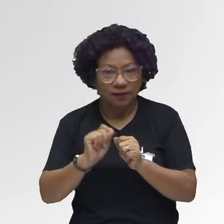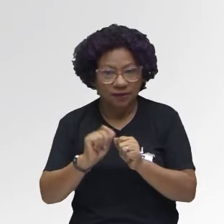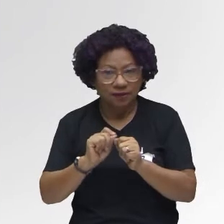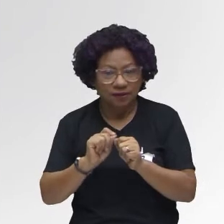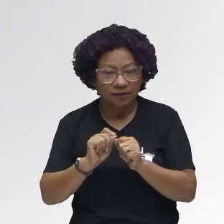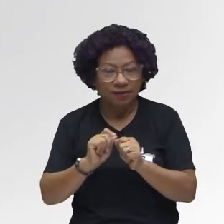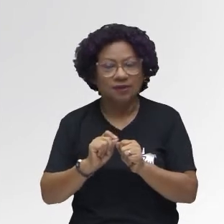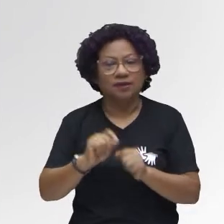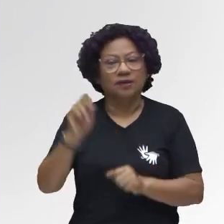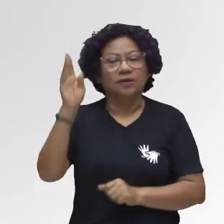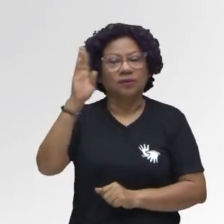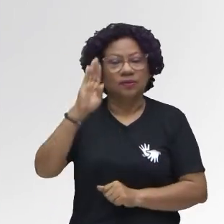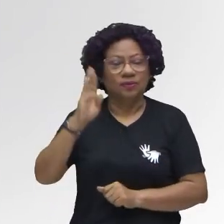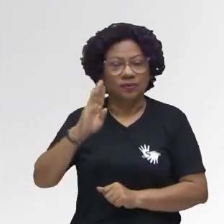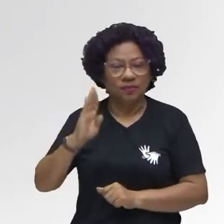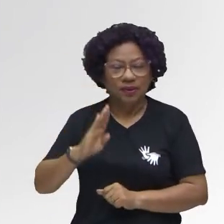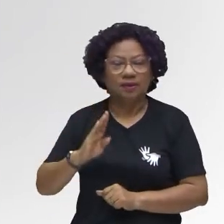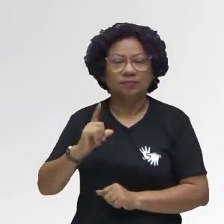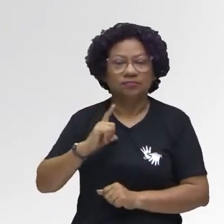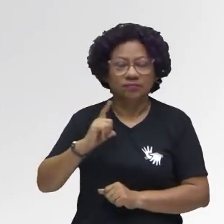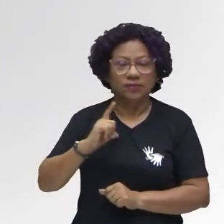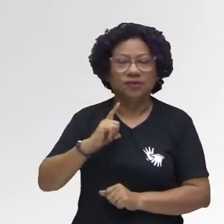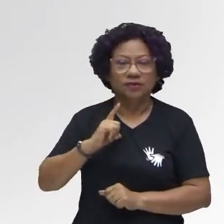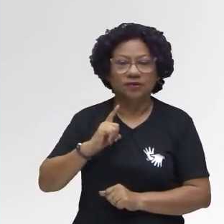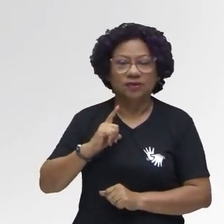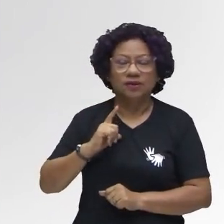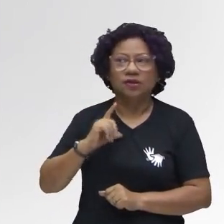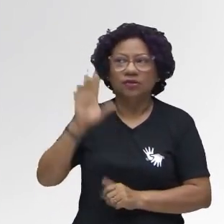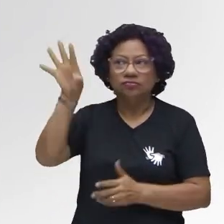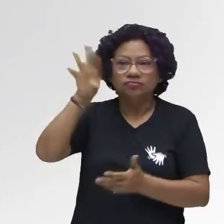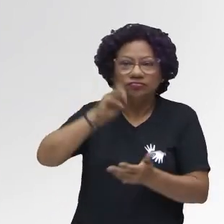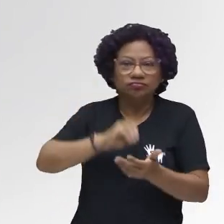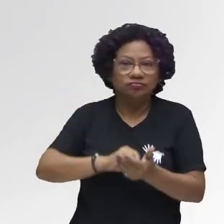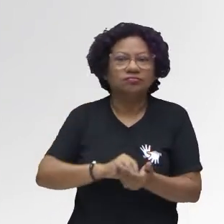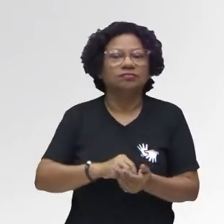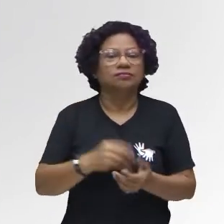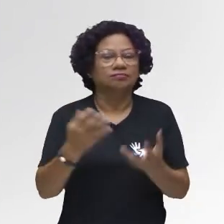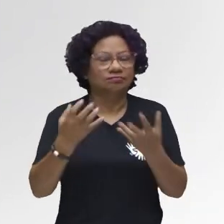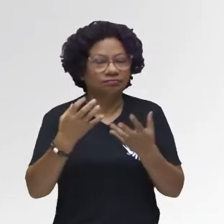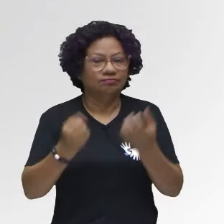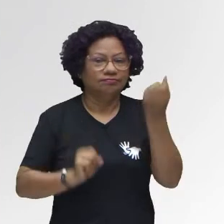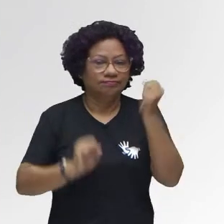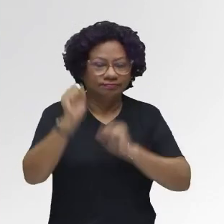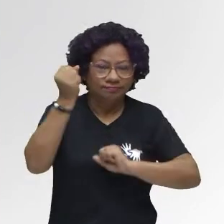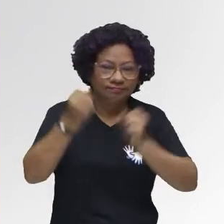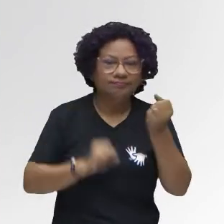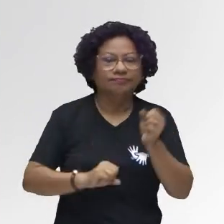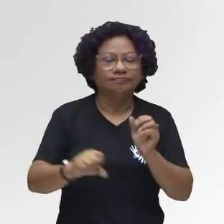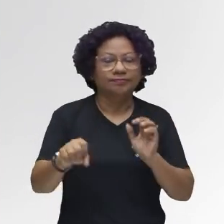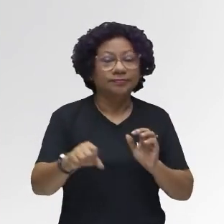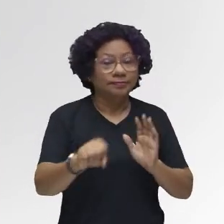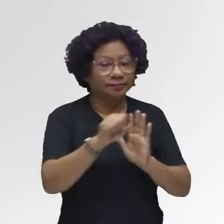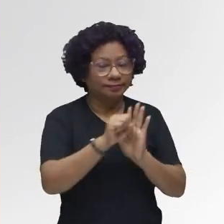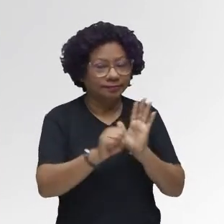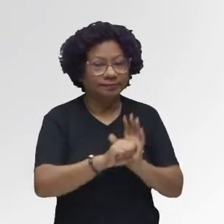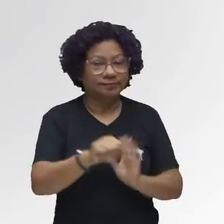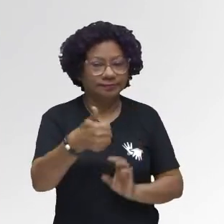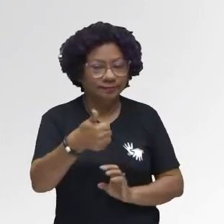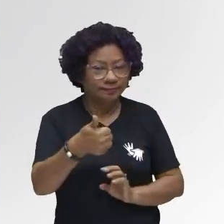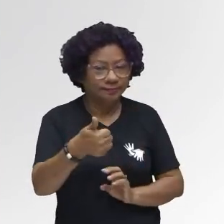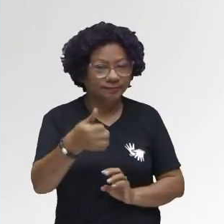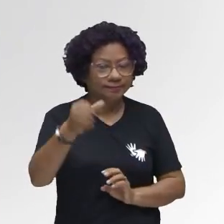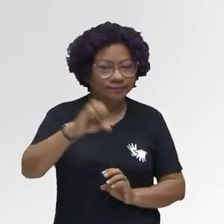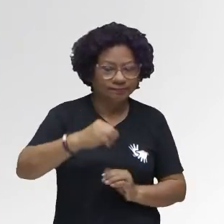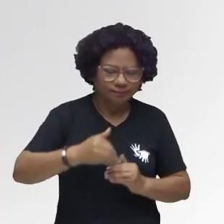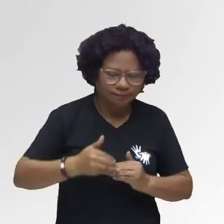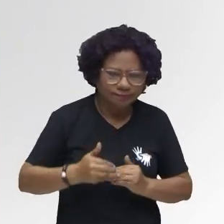do Brasil ter esse tipo de indústria. Então, a partir do século XX, XIX, que a gente vai ter o grande boom da industrialização